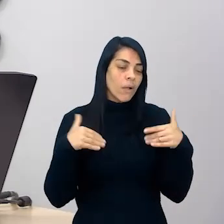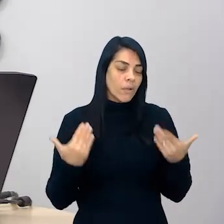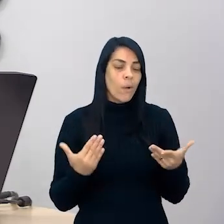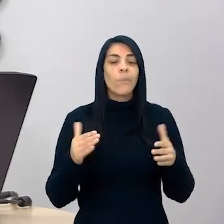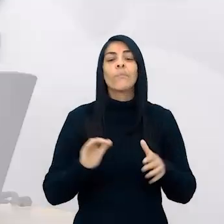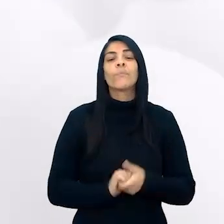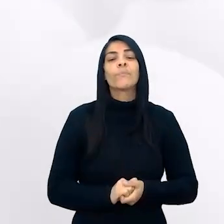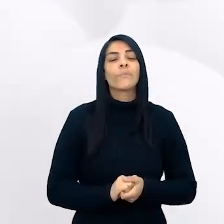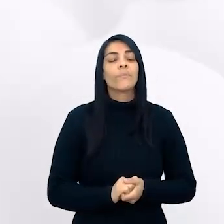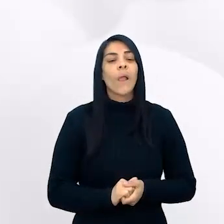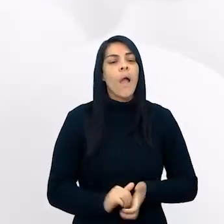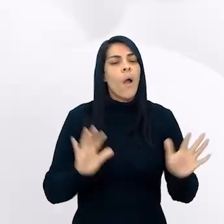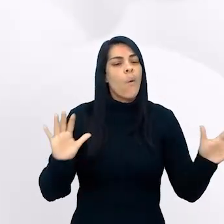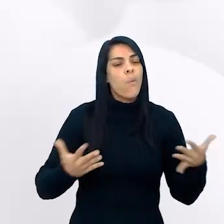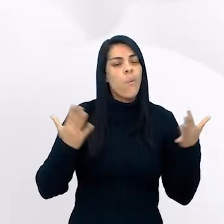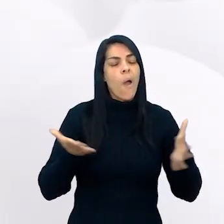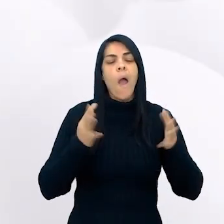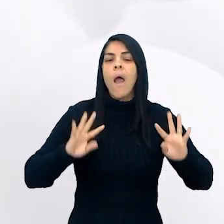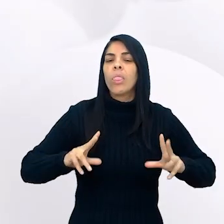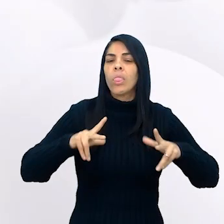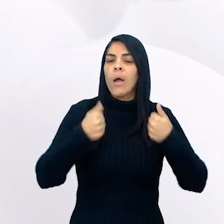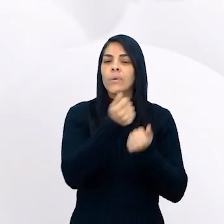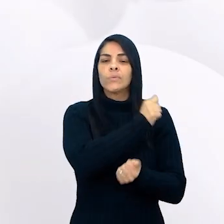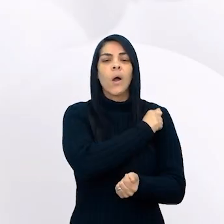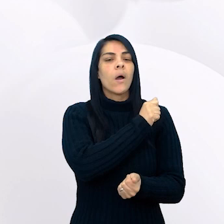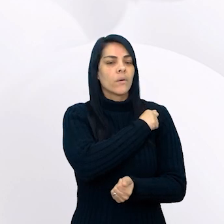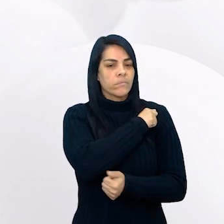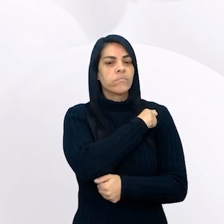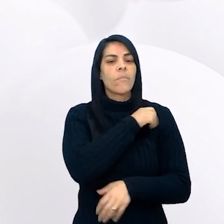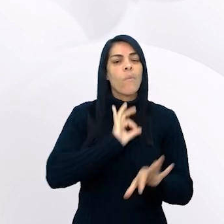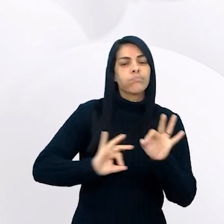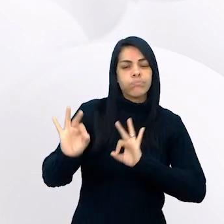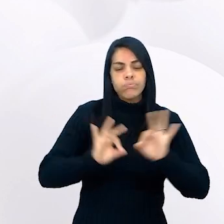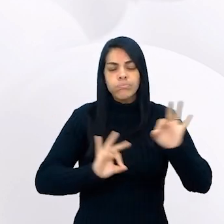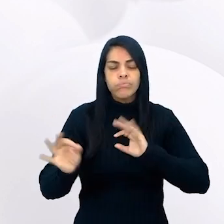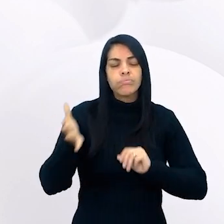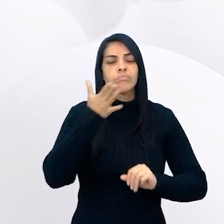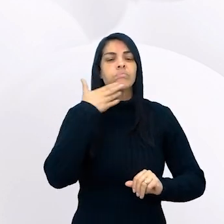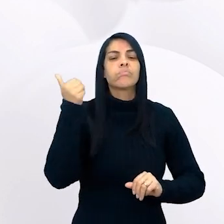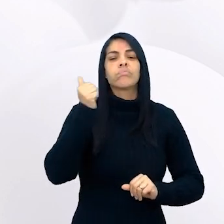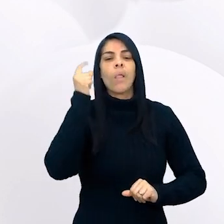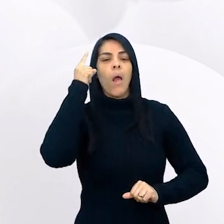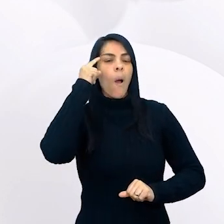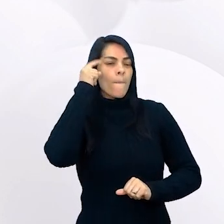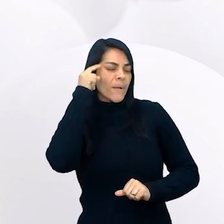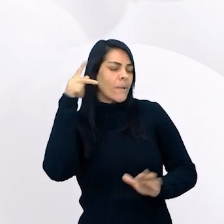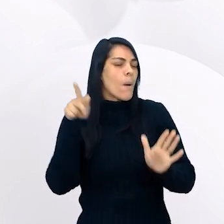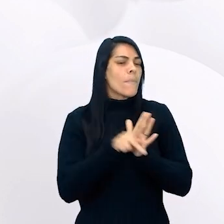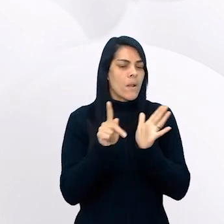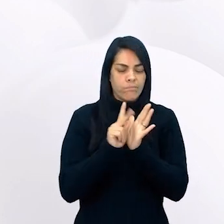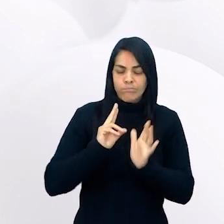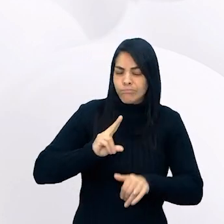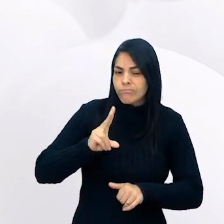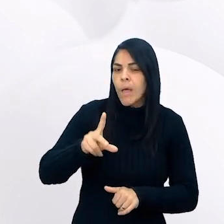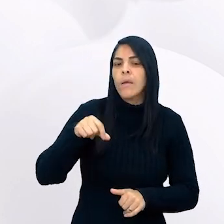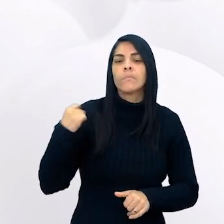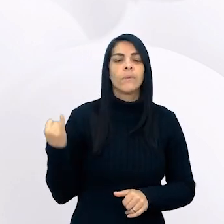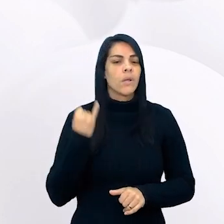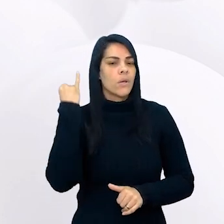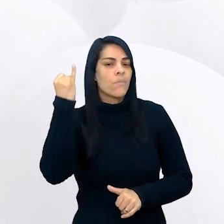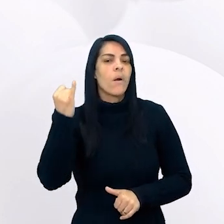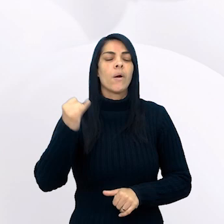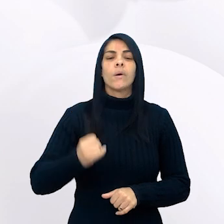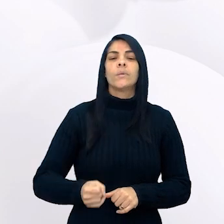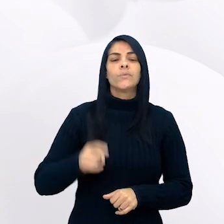Então, incentivar os alunos a formularem melhor os seus pensamentos. Então, é sempre importante retomar